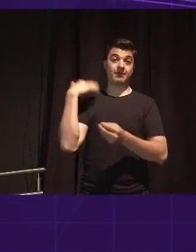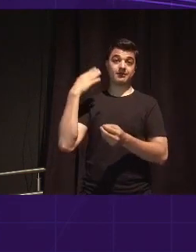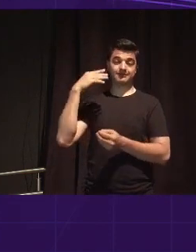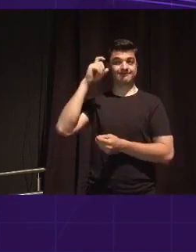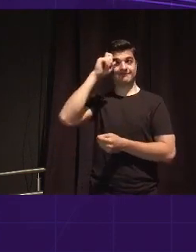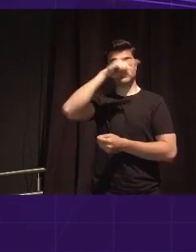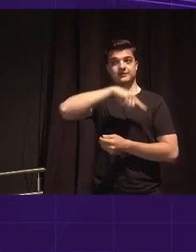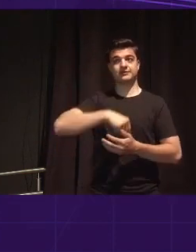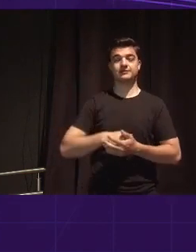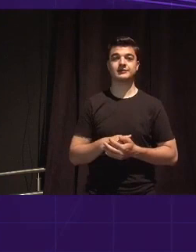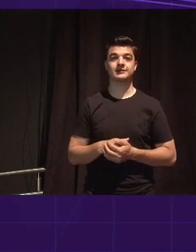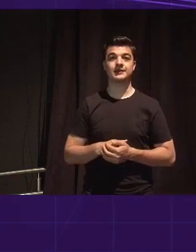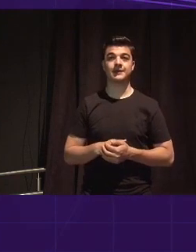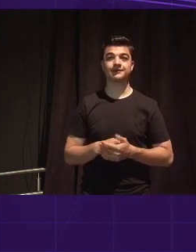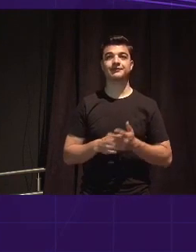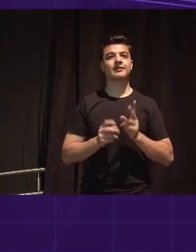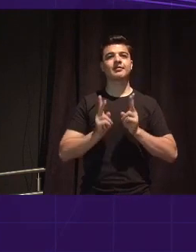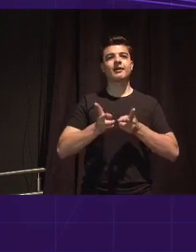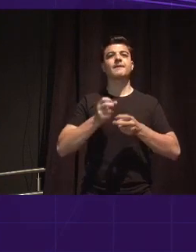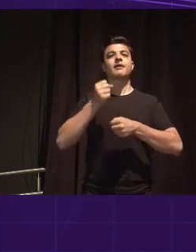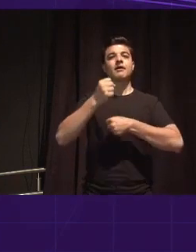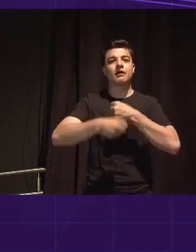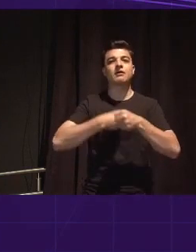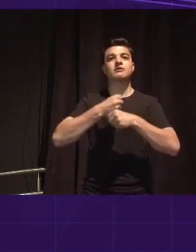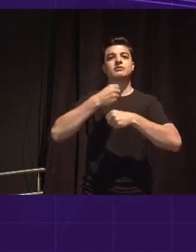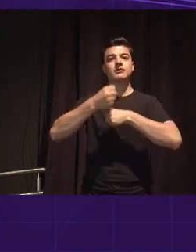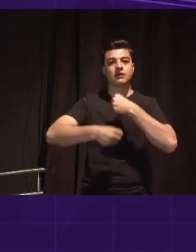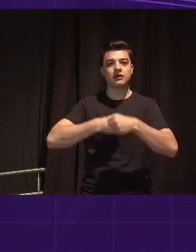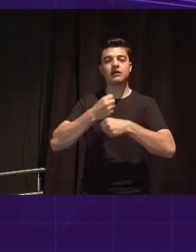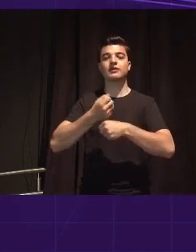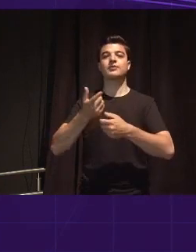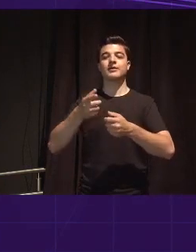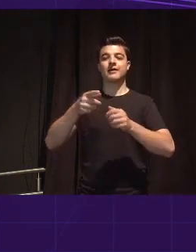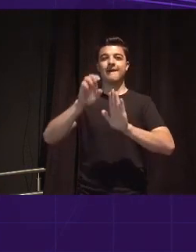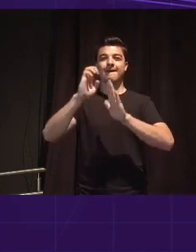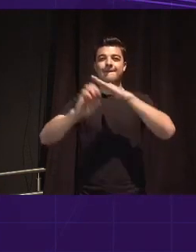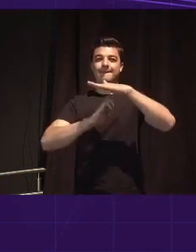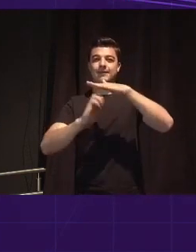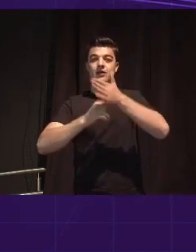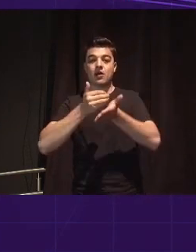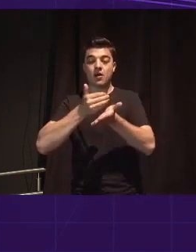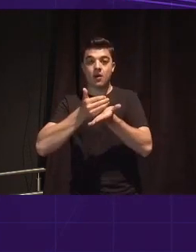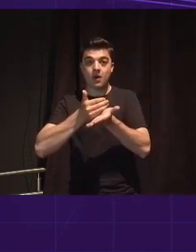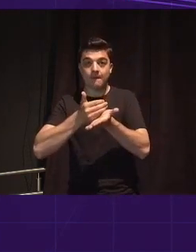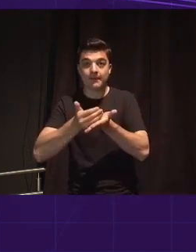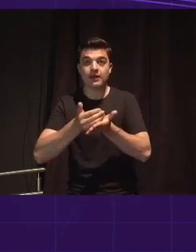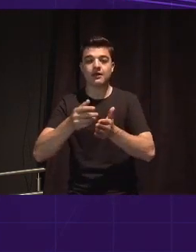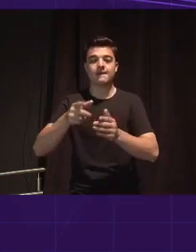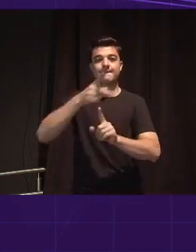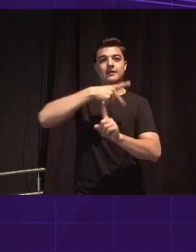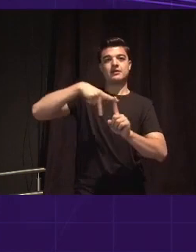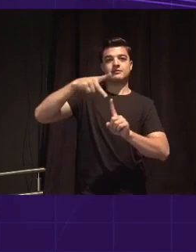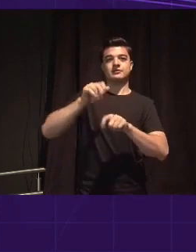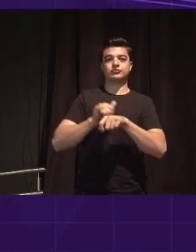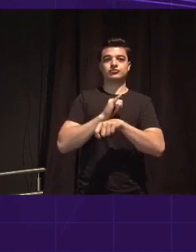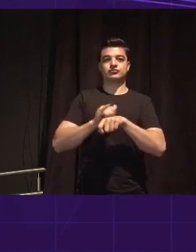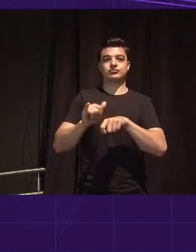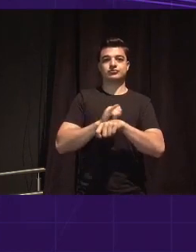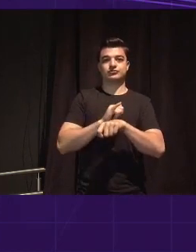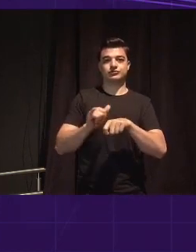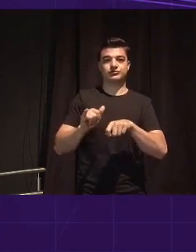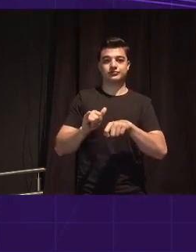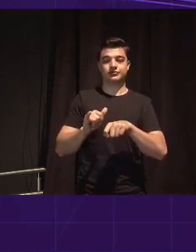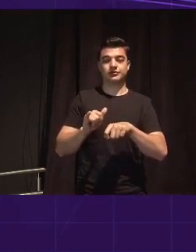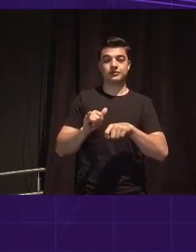negócio. Todo ano a empresa, e várias empresas fazem isso, definem um planejamento estratégico, mas depois, como que a gente sabe se de fato os times